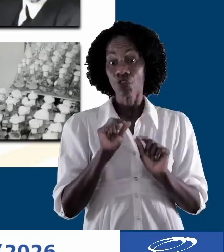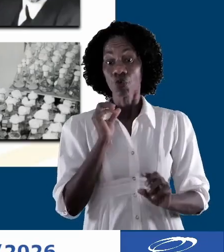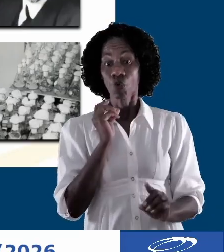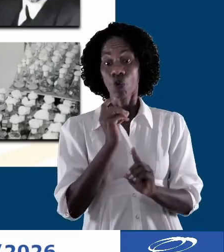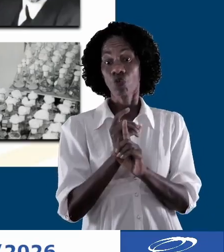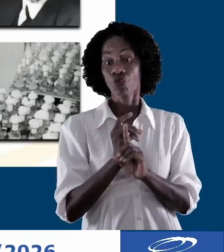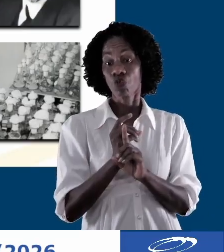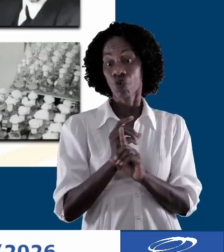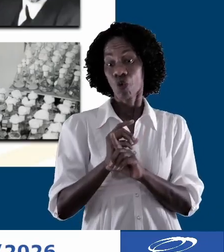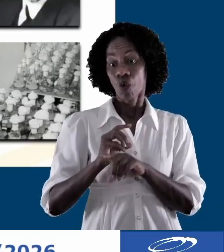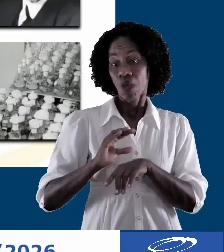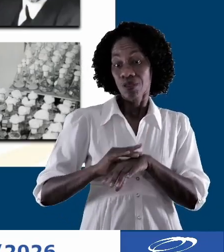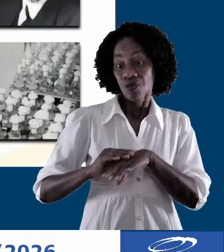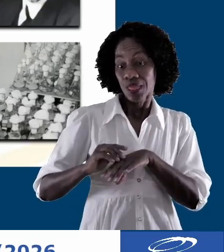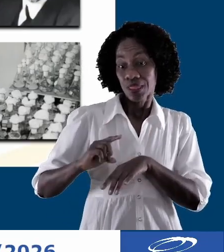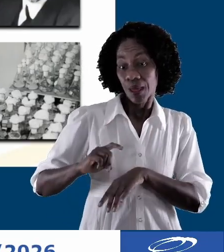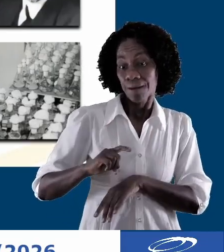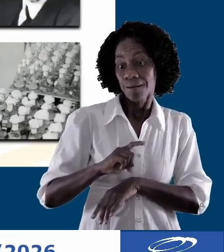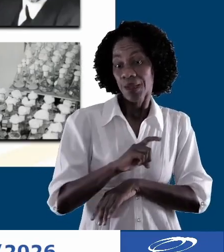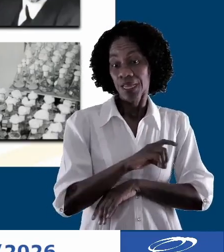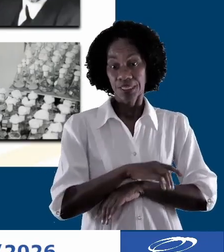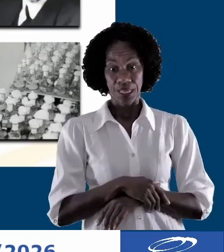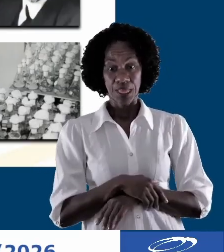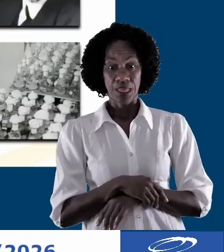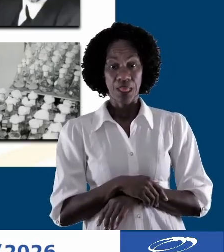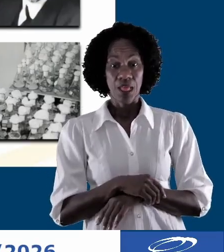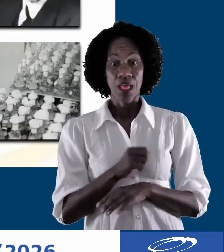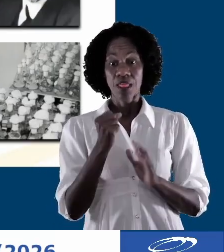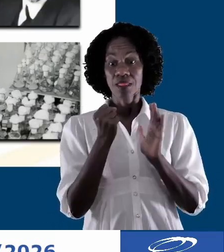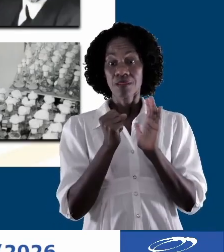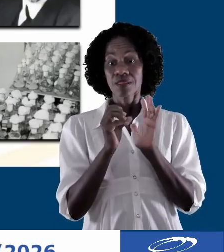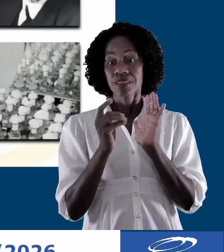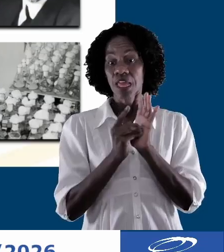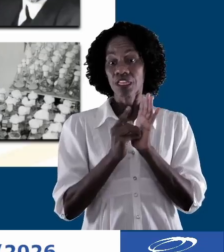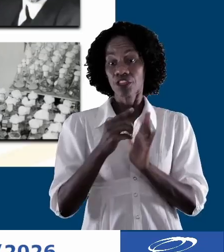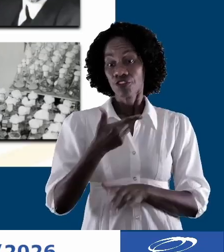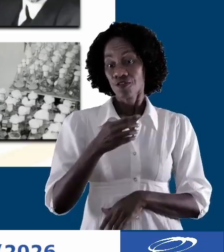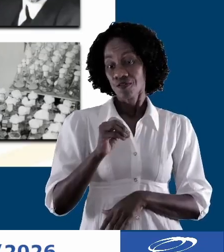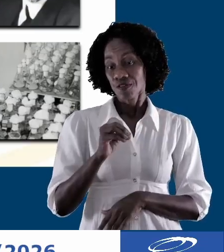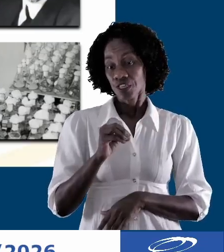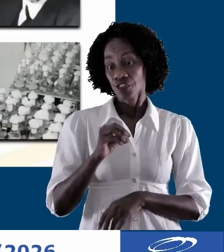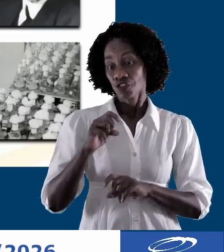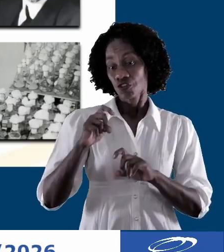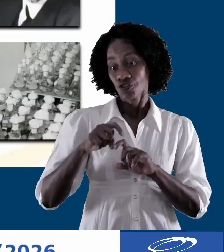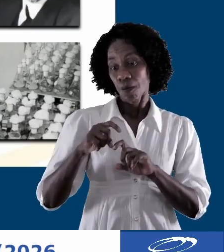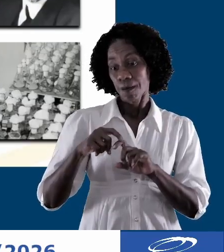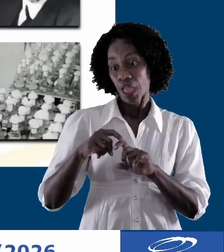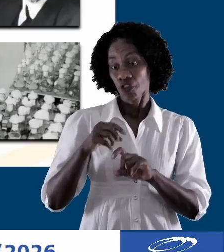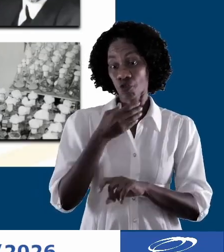de 20, a vacina atenuada pelo médico Calmé e o veterinário